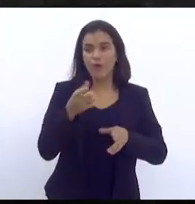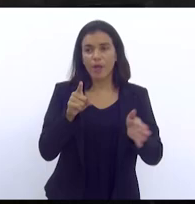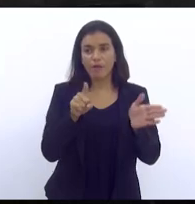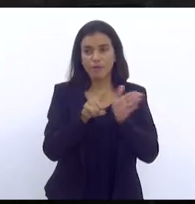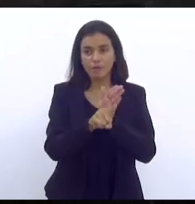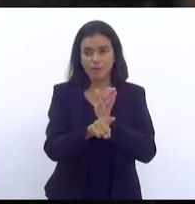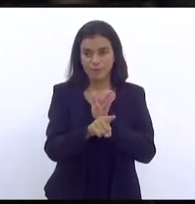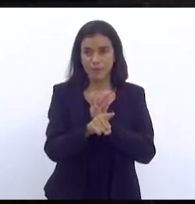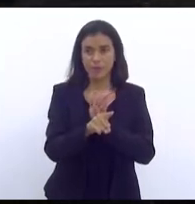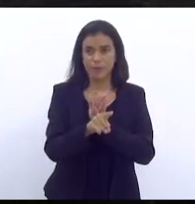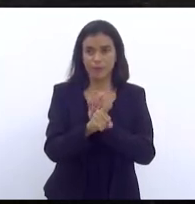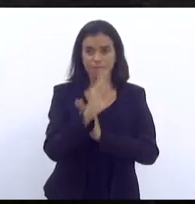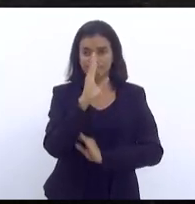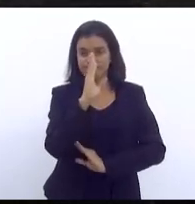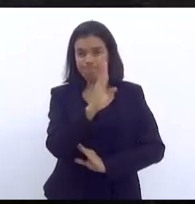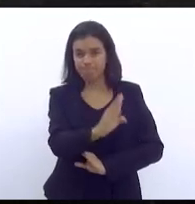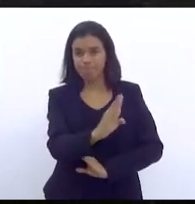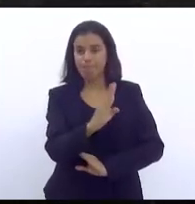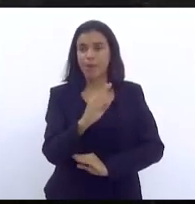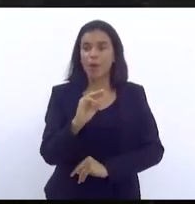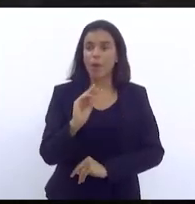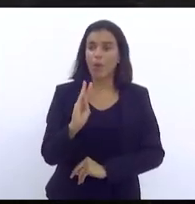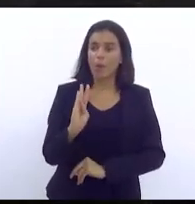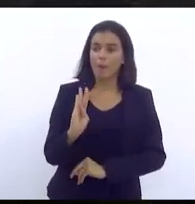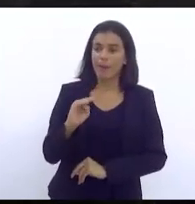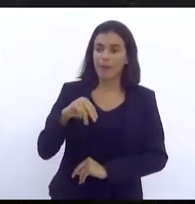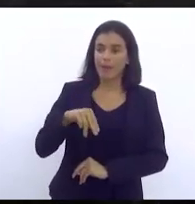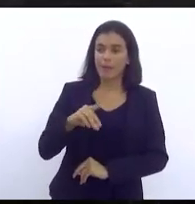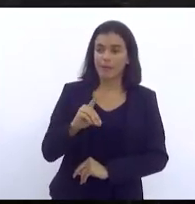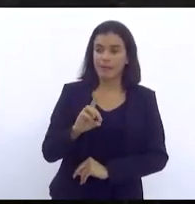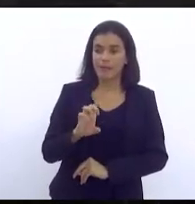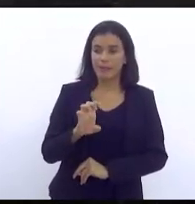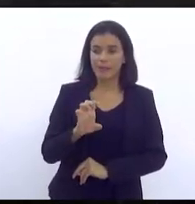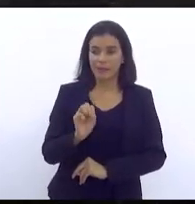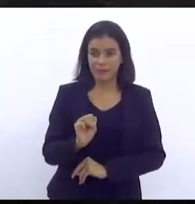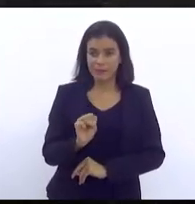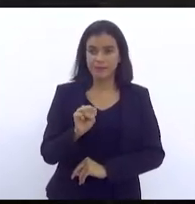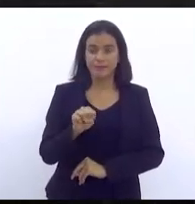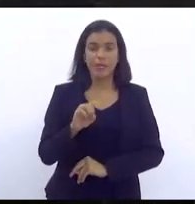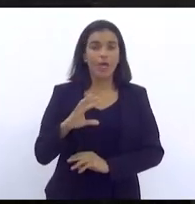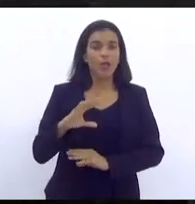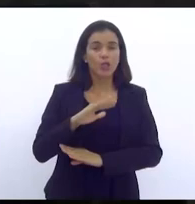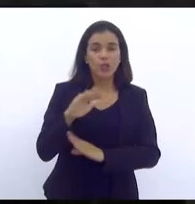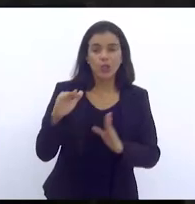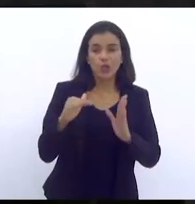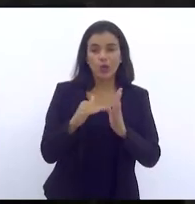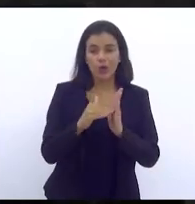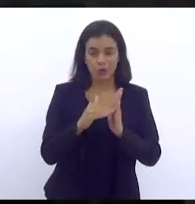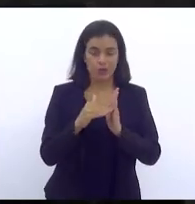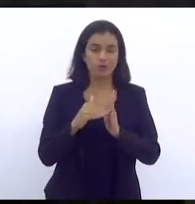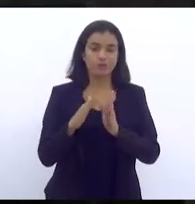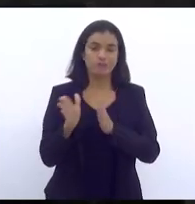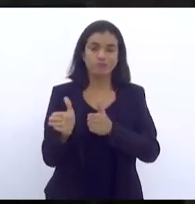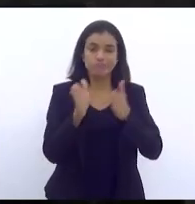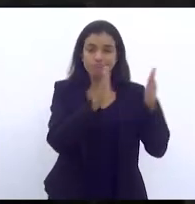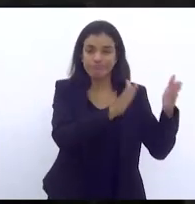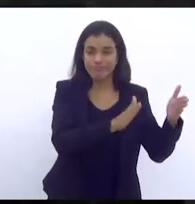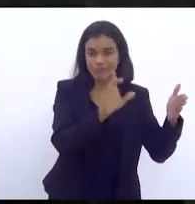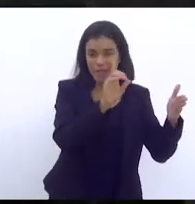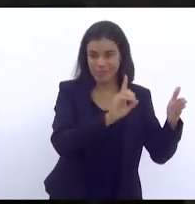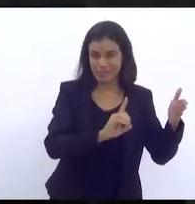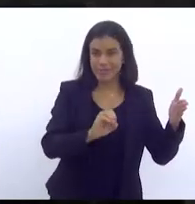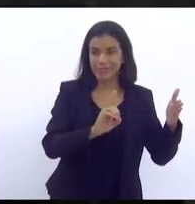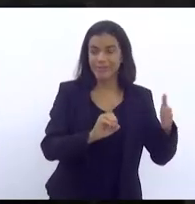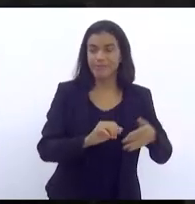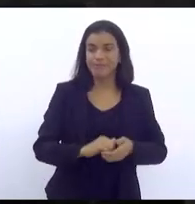pergunta direcionando ao BNDS a geners todos os né agentes públicos e privados que estão lá do lado direito da mesa